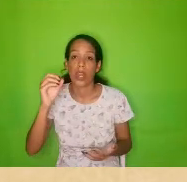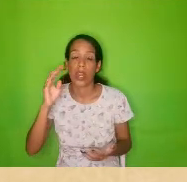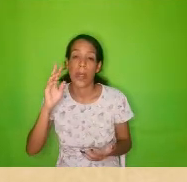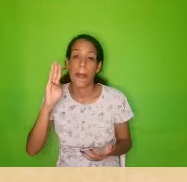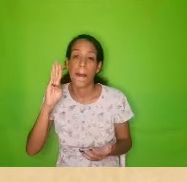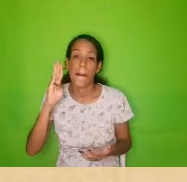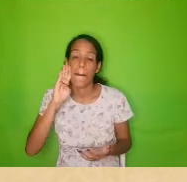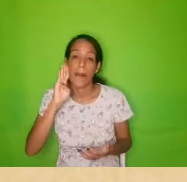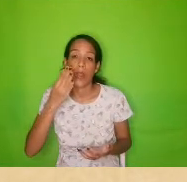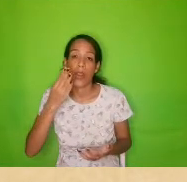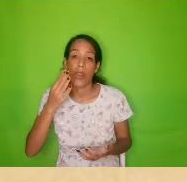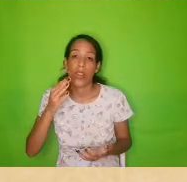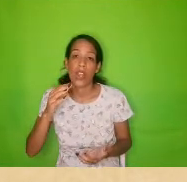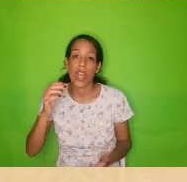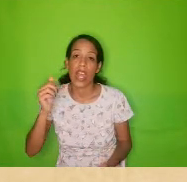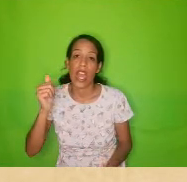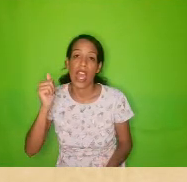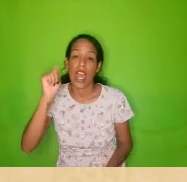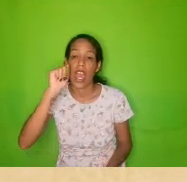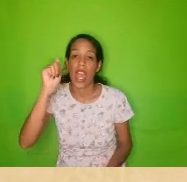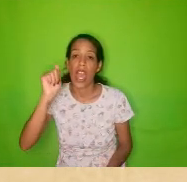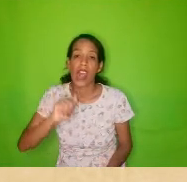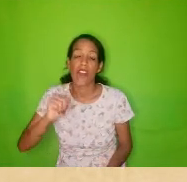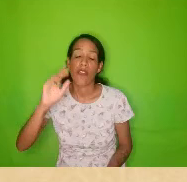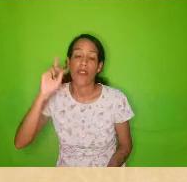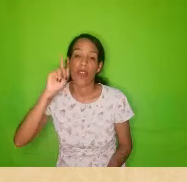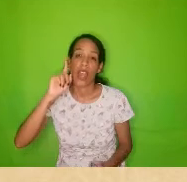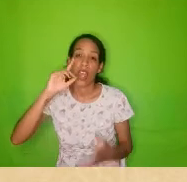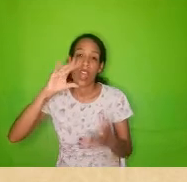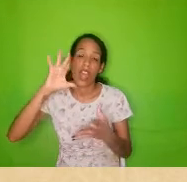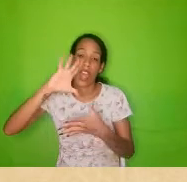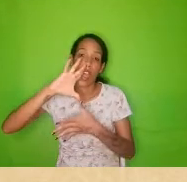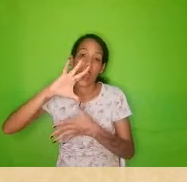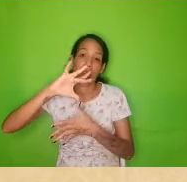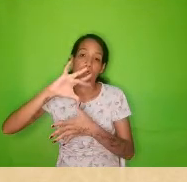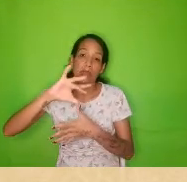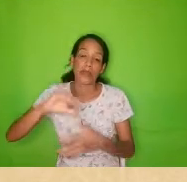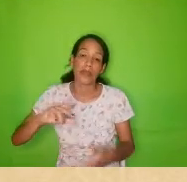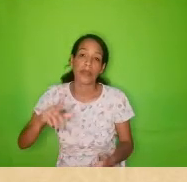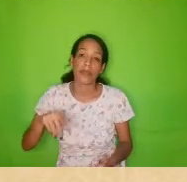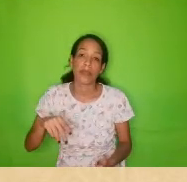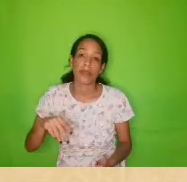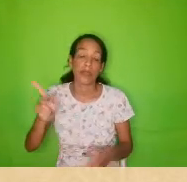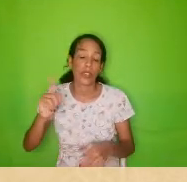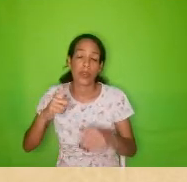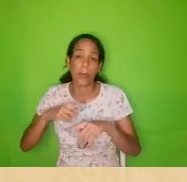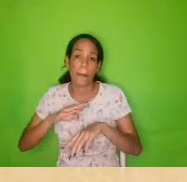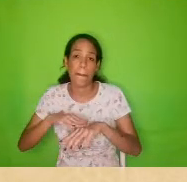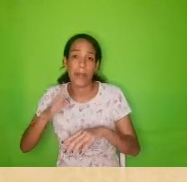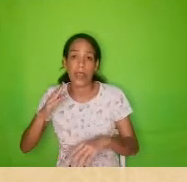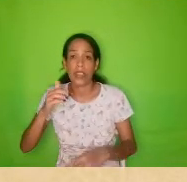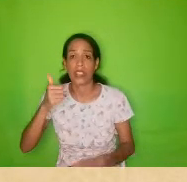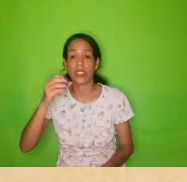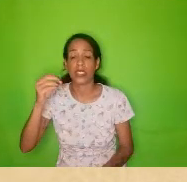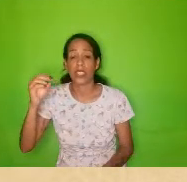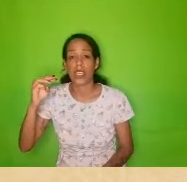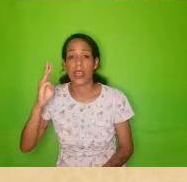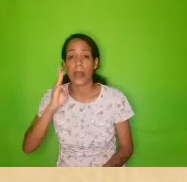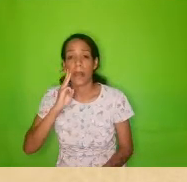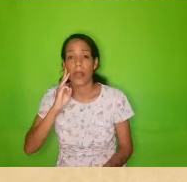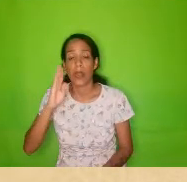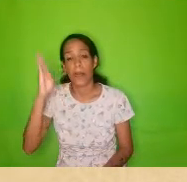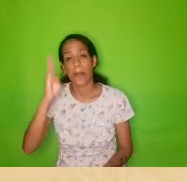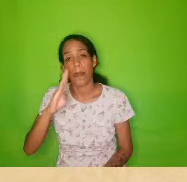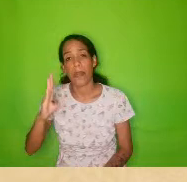de Afro-Americans. Mas não são o quê? Os mais de 100 milhões de brasileiros pardos e